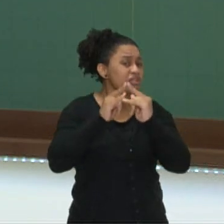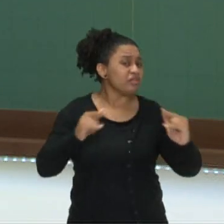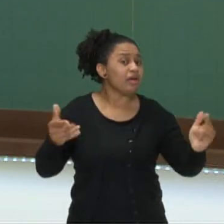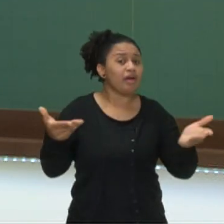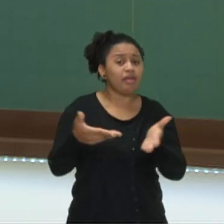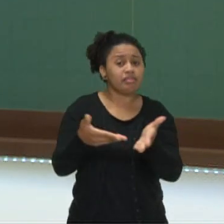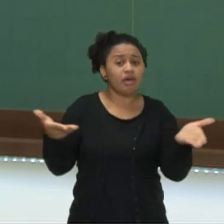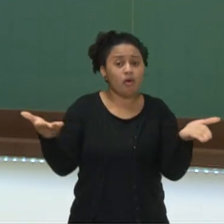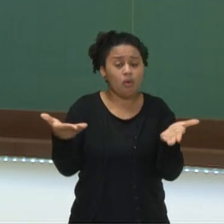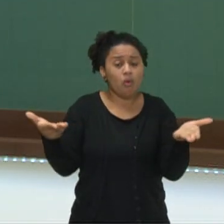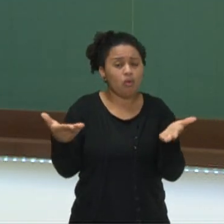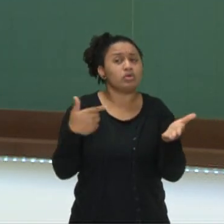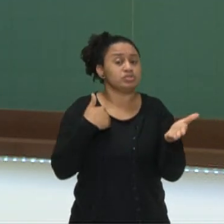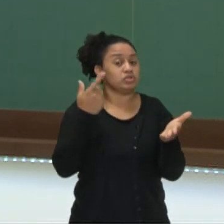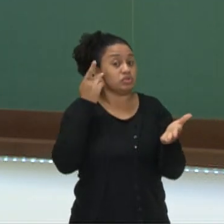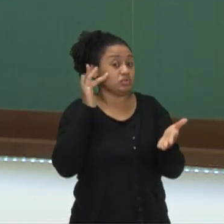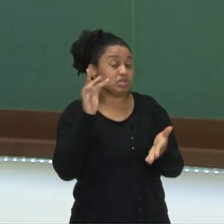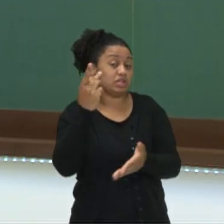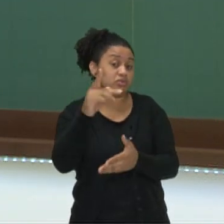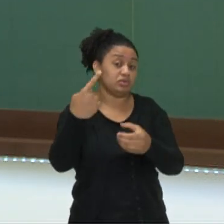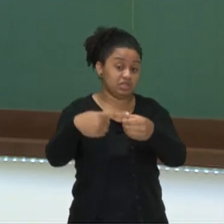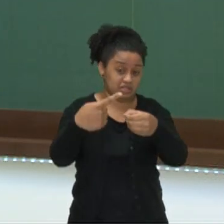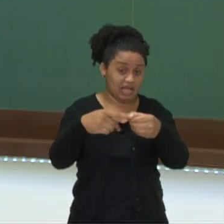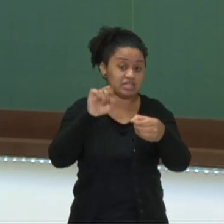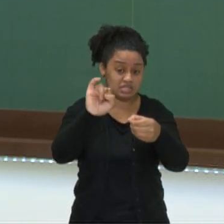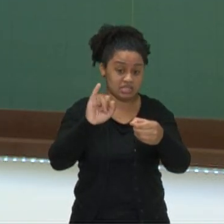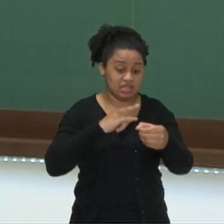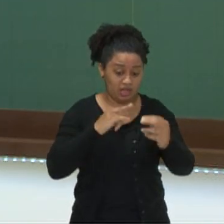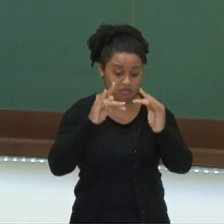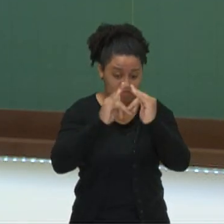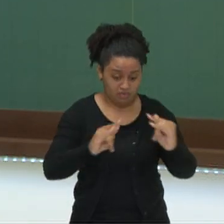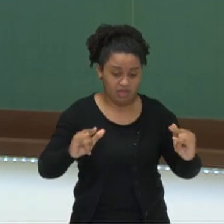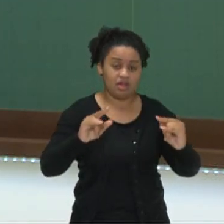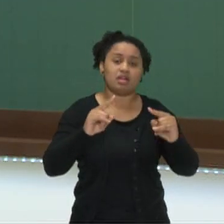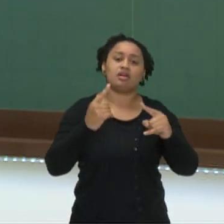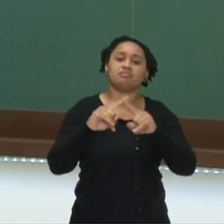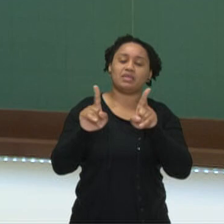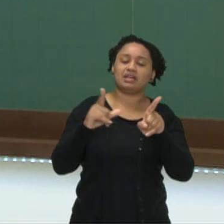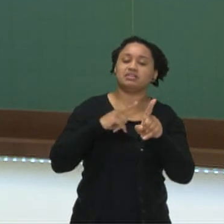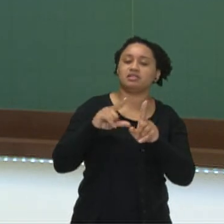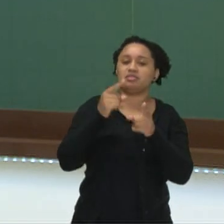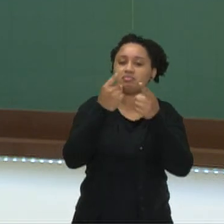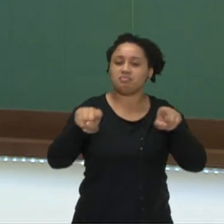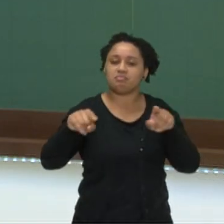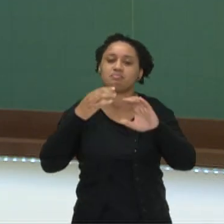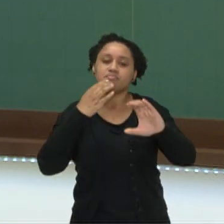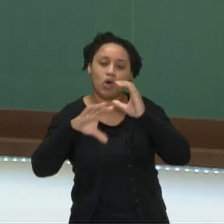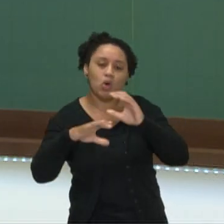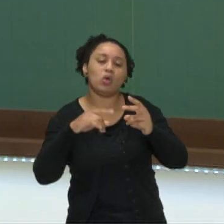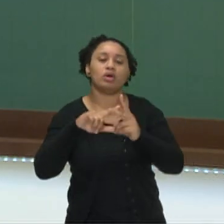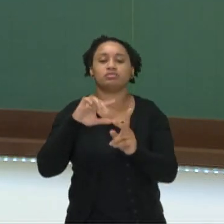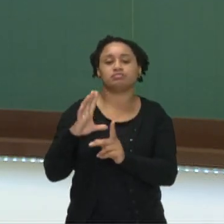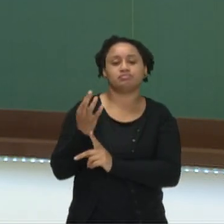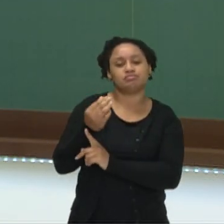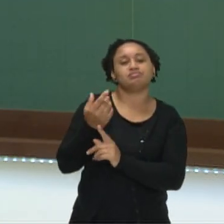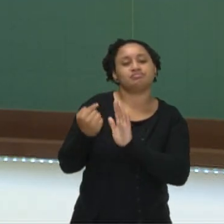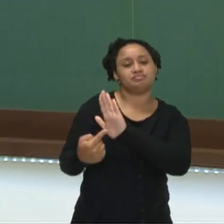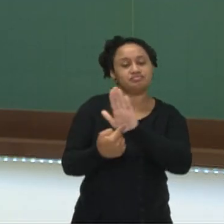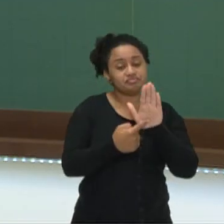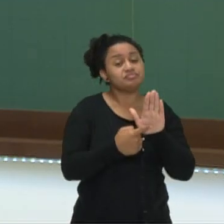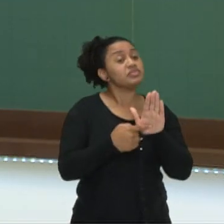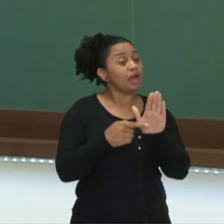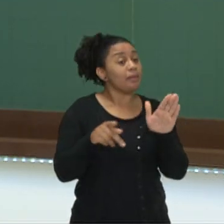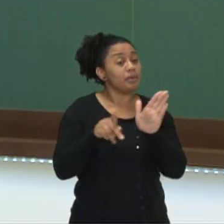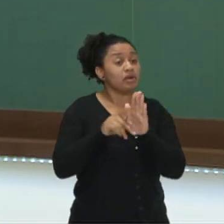pessoal? Muitas feiras, não sei na cidade de vocês se tem alguma feira, mas às vezes tem música, tem artista e tudo mais, né? Isso fazia parte das feiras,